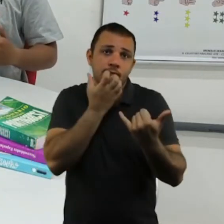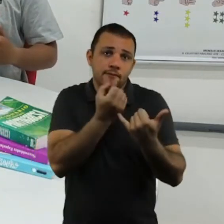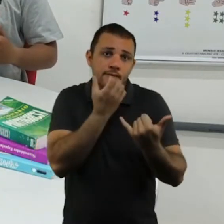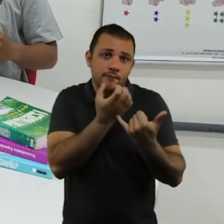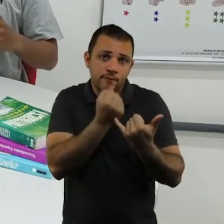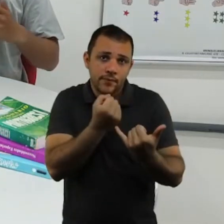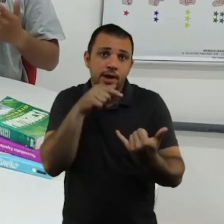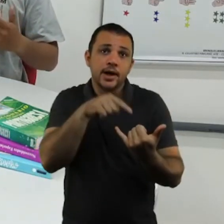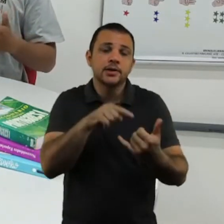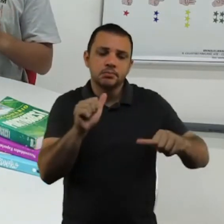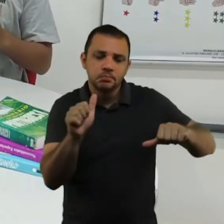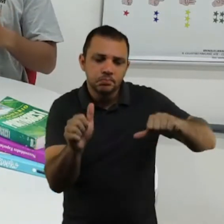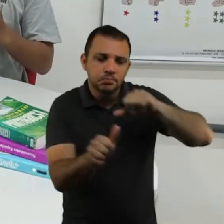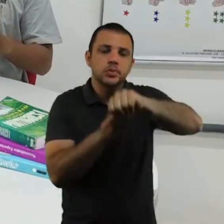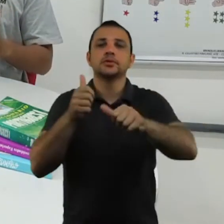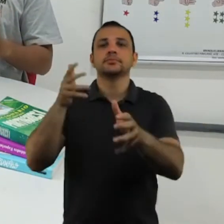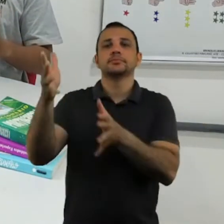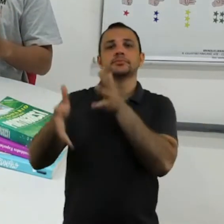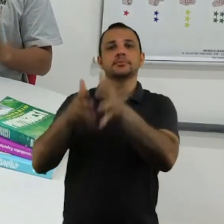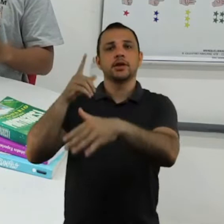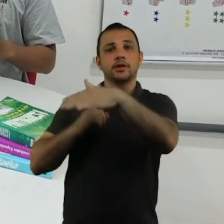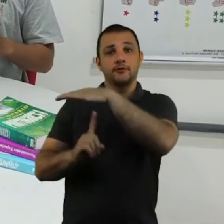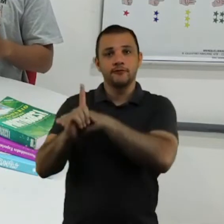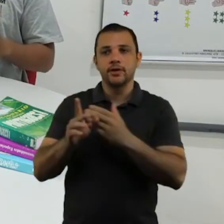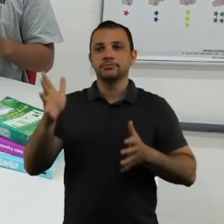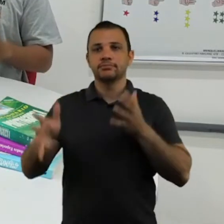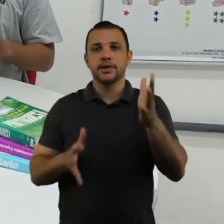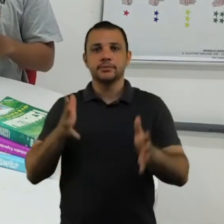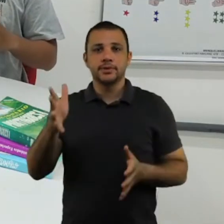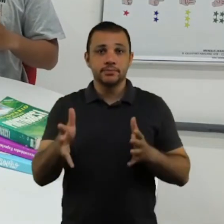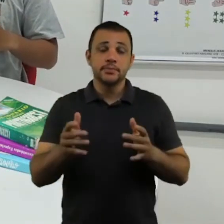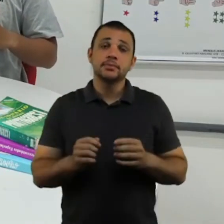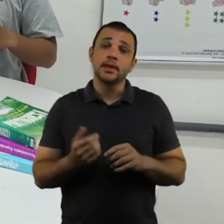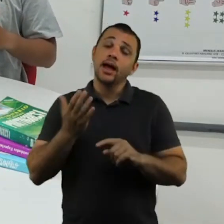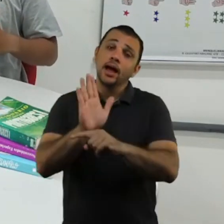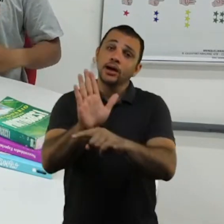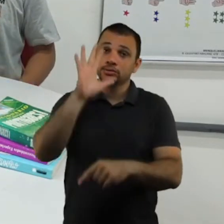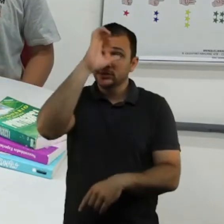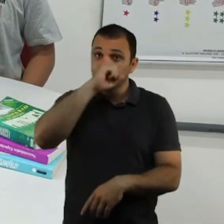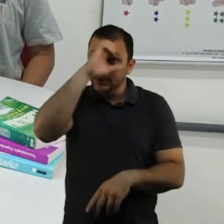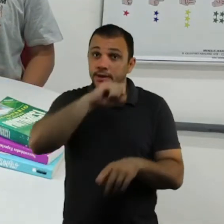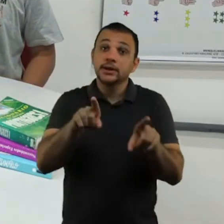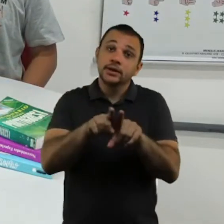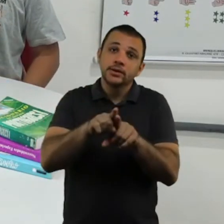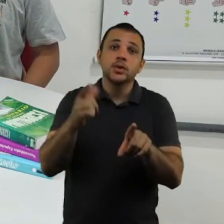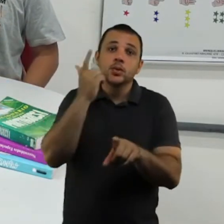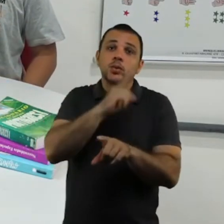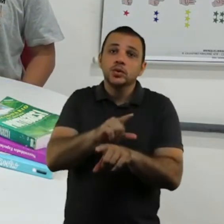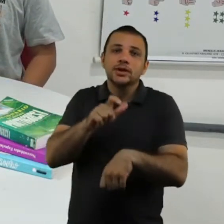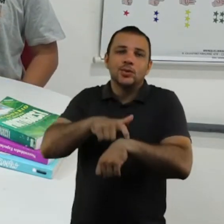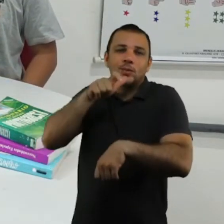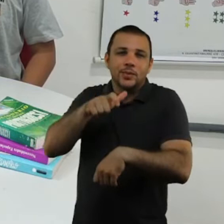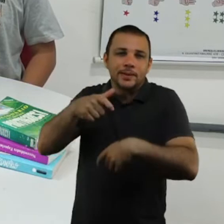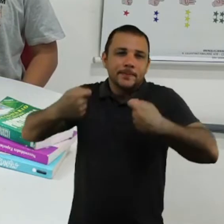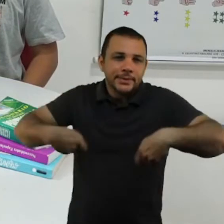digitar, pode falar um áudio, tudinho, e ele vai estar transformando isso na língua de sinais, permitindo não só que você aprenda, mas naquele